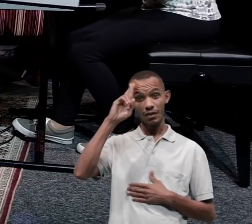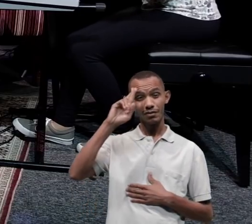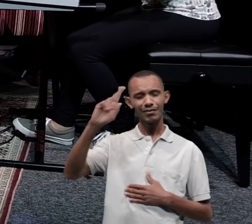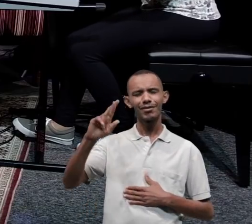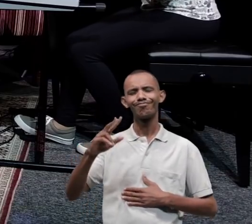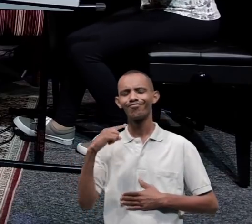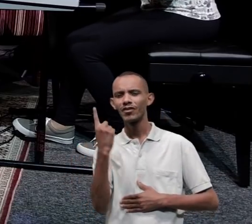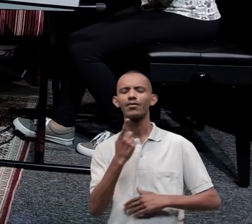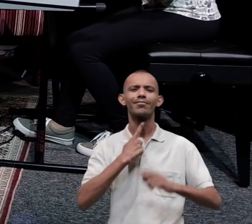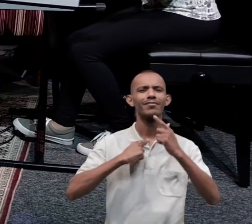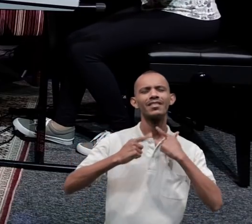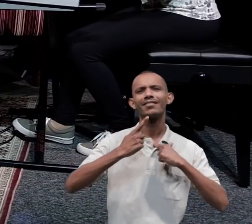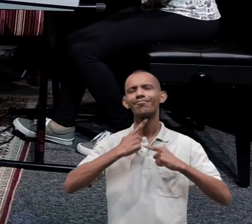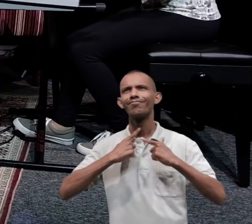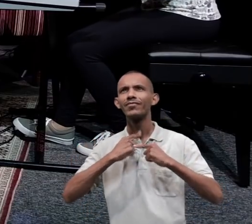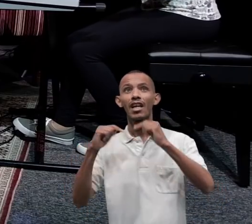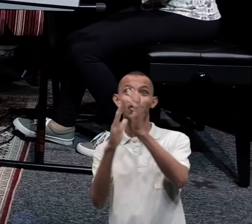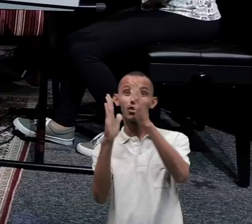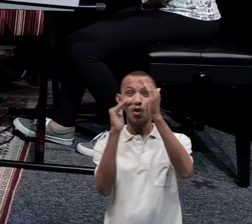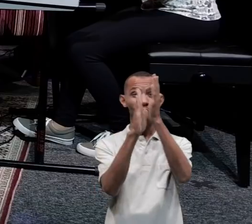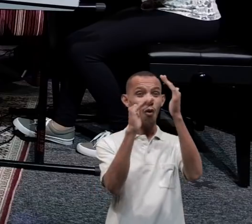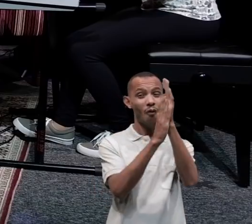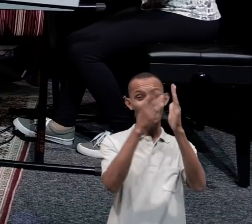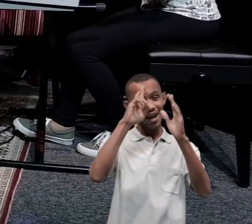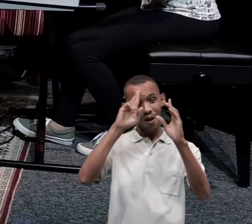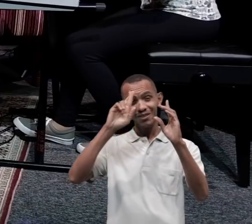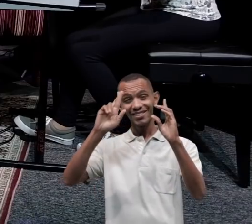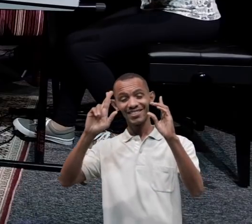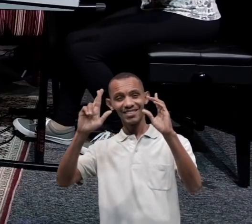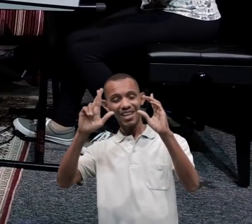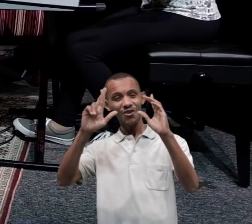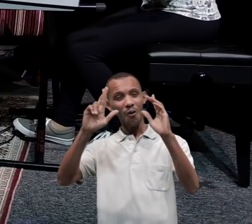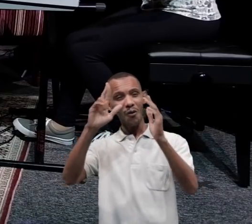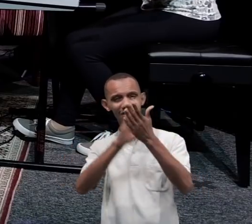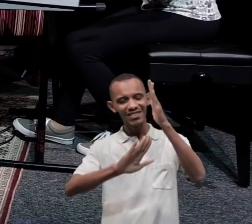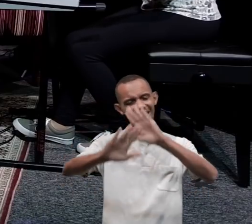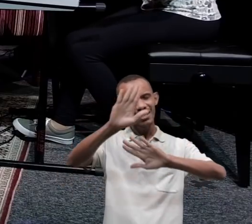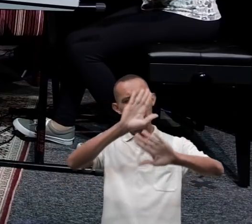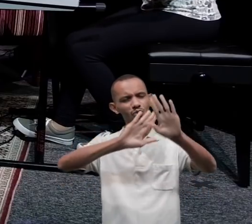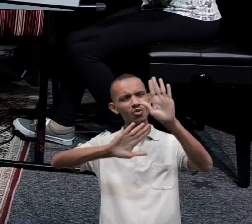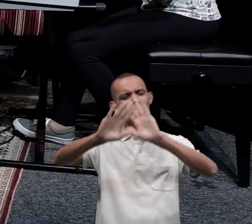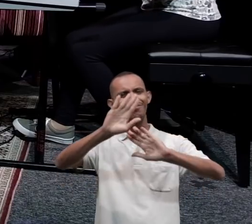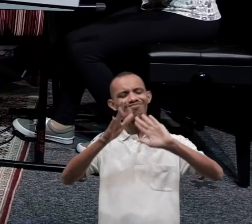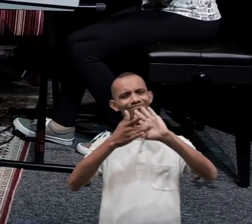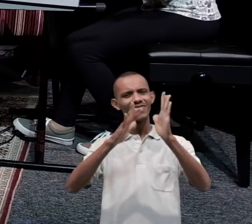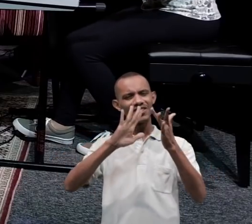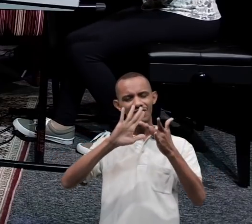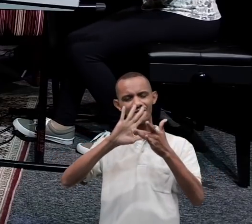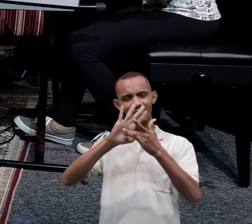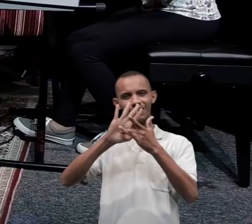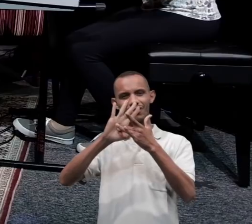Senhor, o nosso desejo é te louvar e te adorar, independente das circunstâncias que estivermos passando, Senhor.